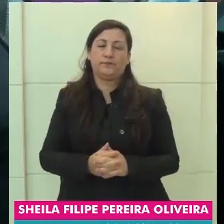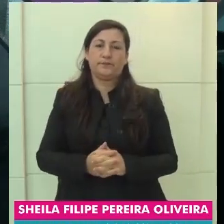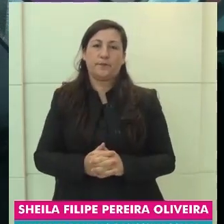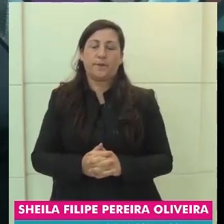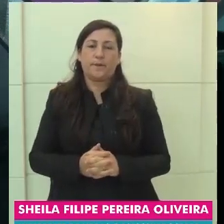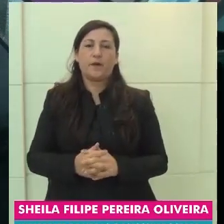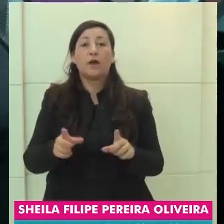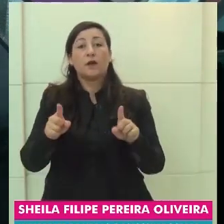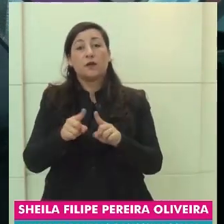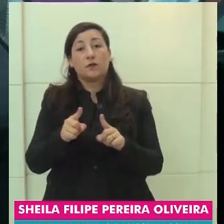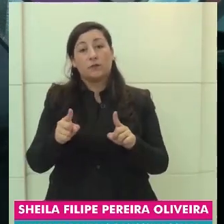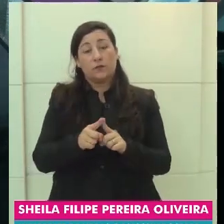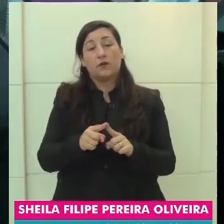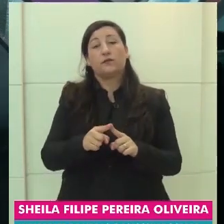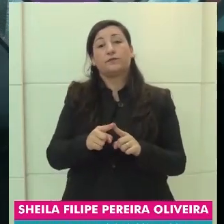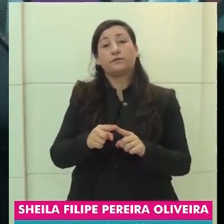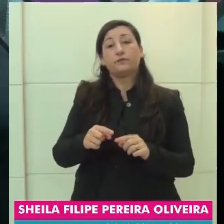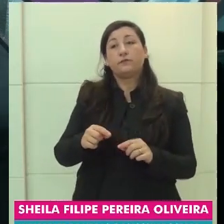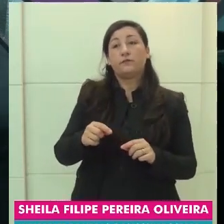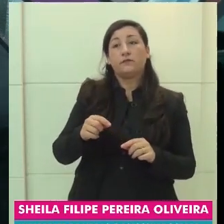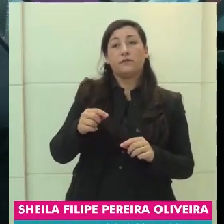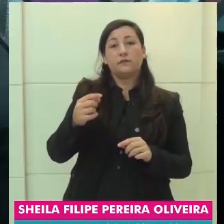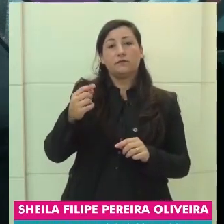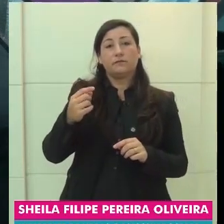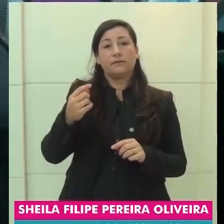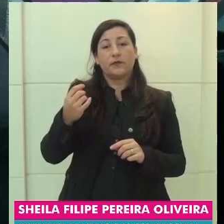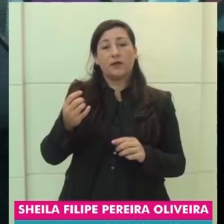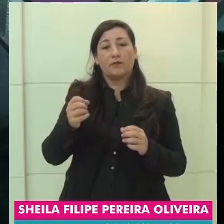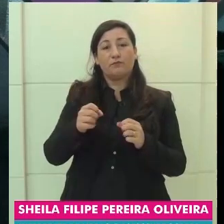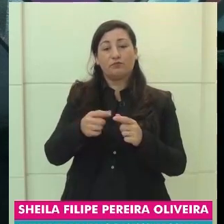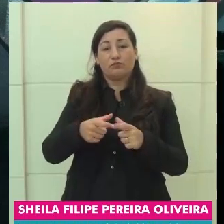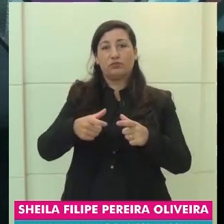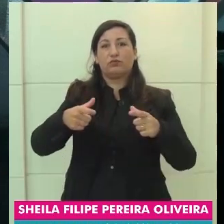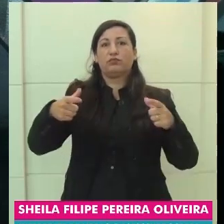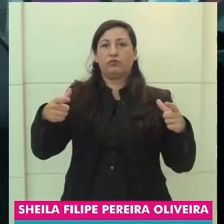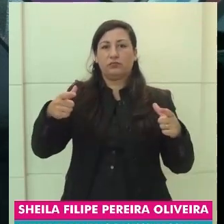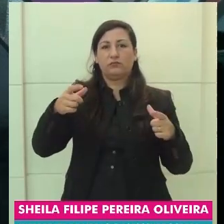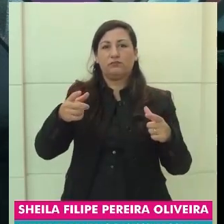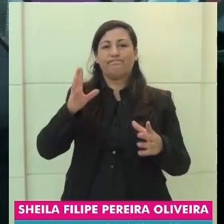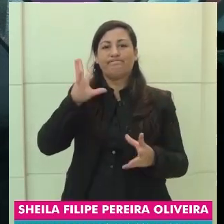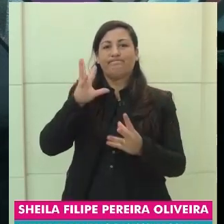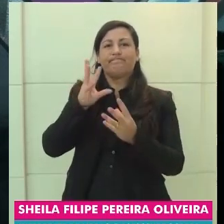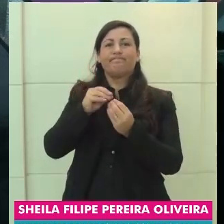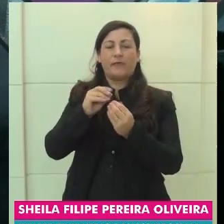Também deve ser uma das razões para o aumento. Eu estava